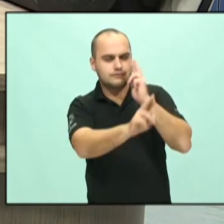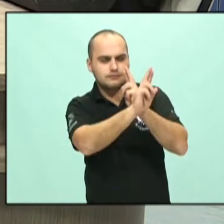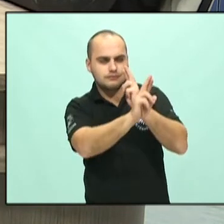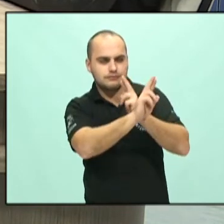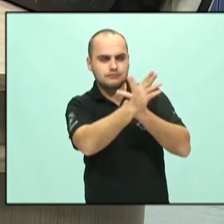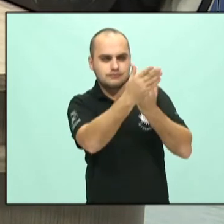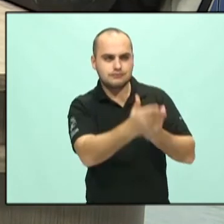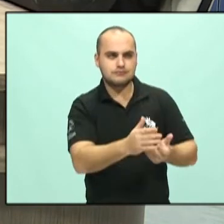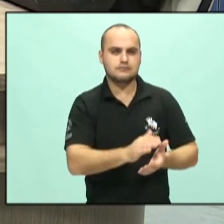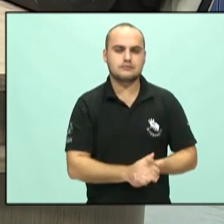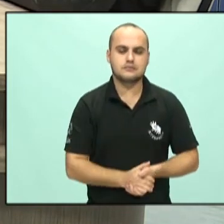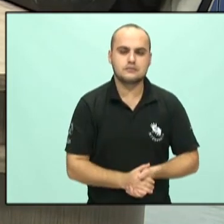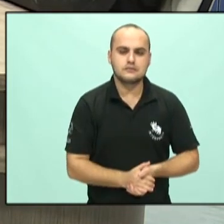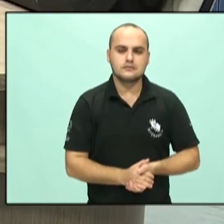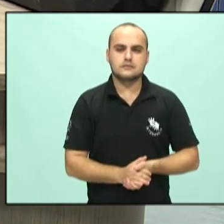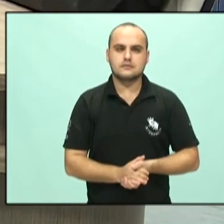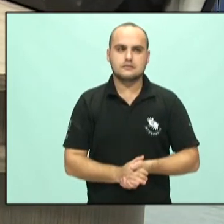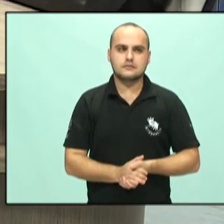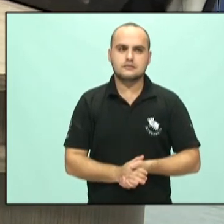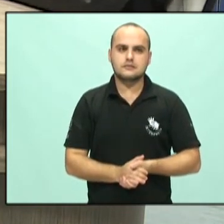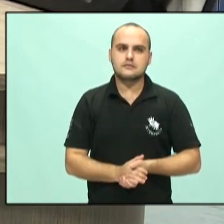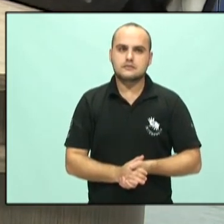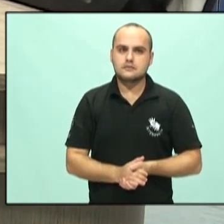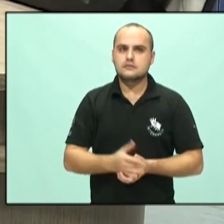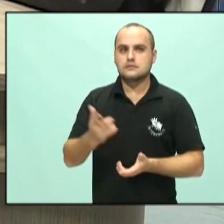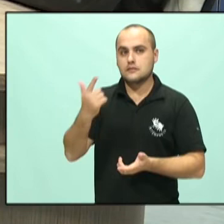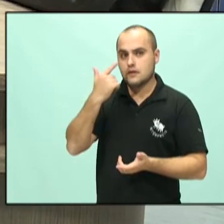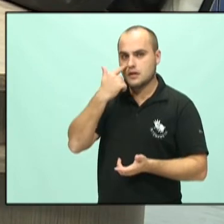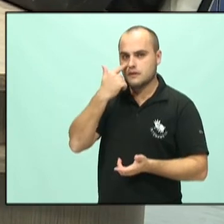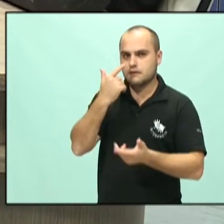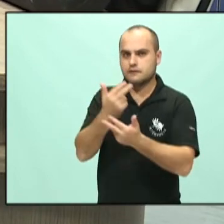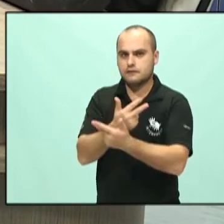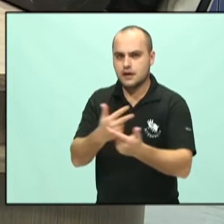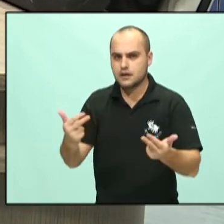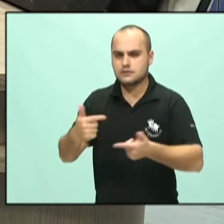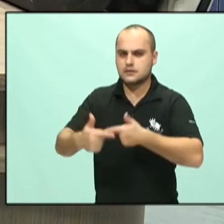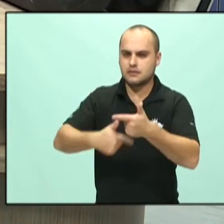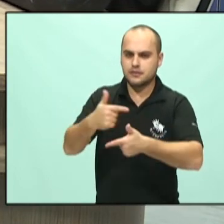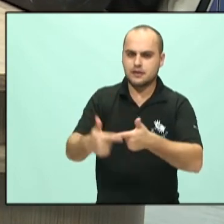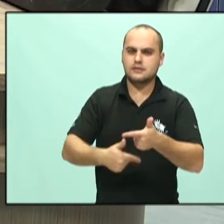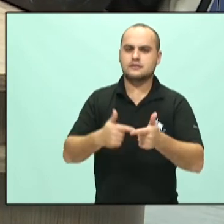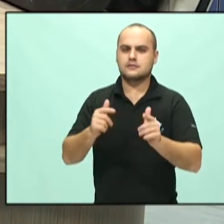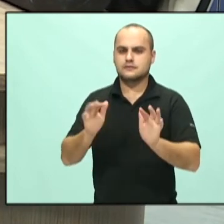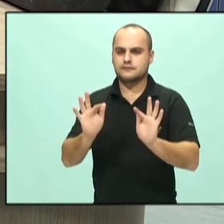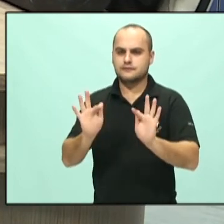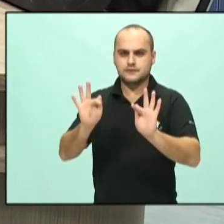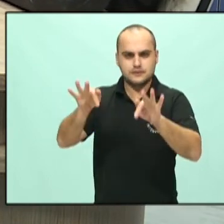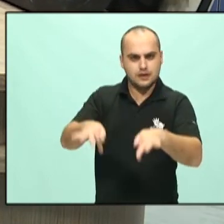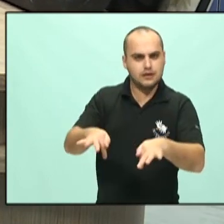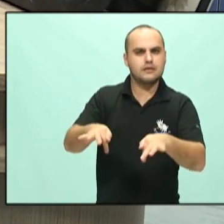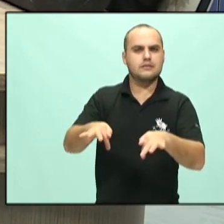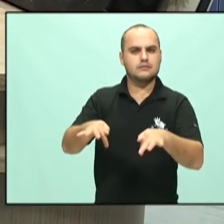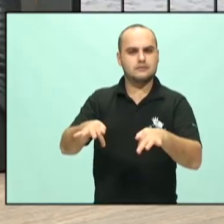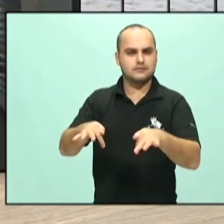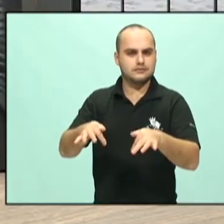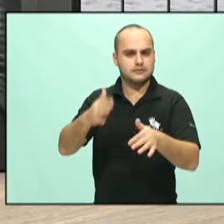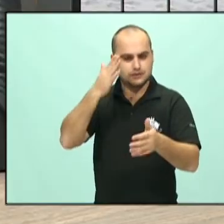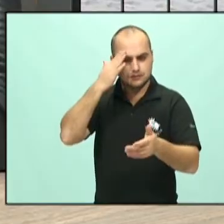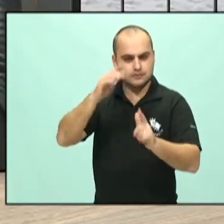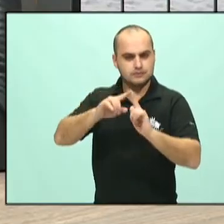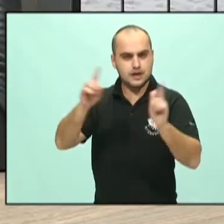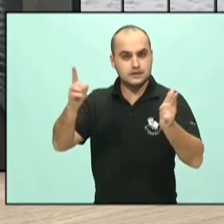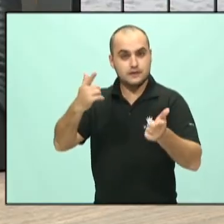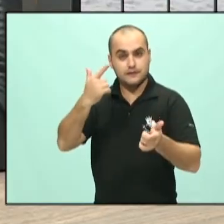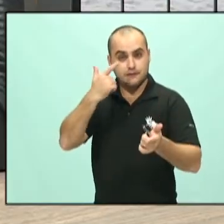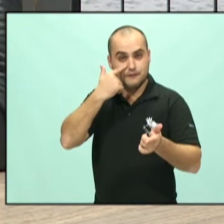boa expectativa, né? A gente está vendo vários bons produtos finais chegando aí. Até mais essa expectativa de ver